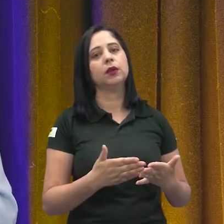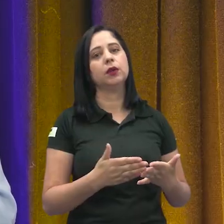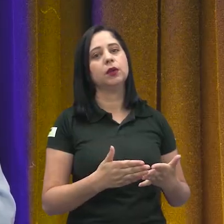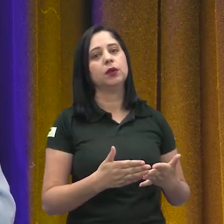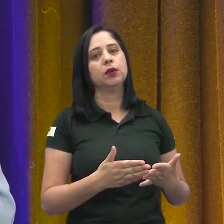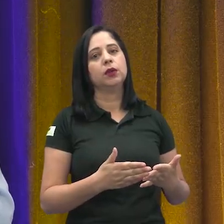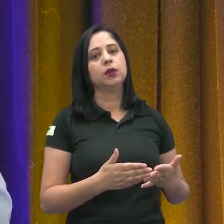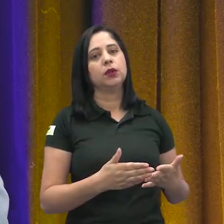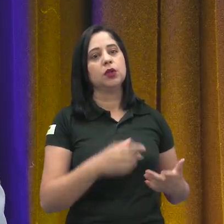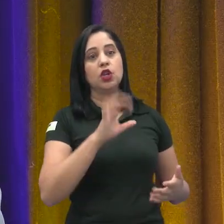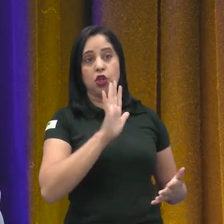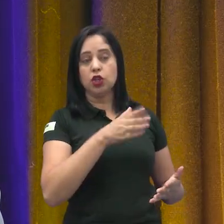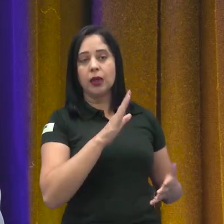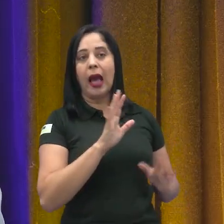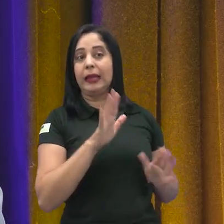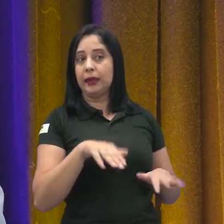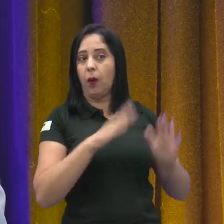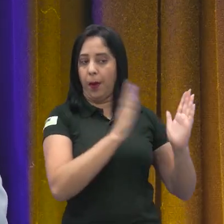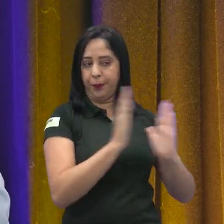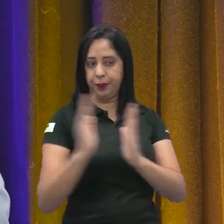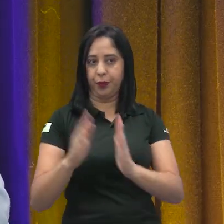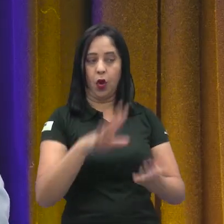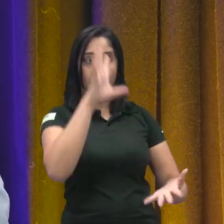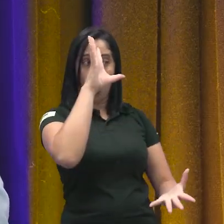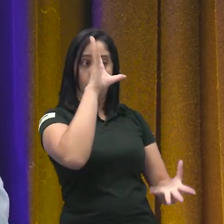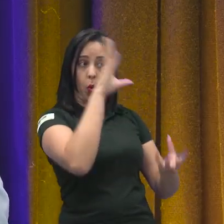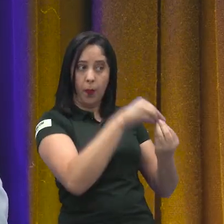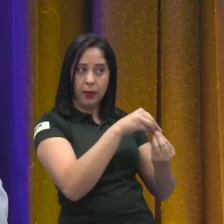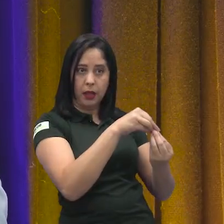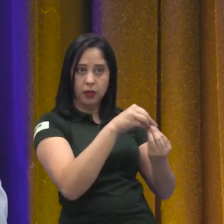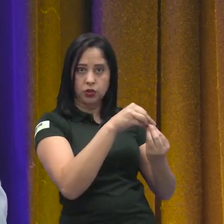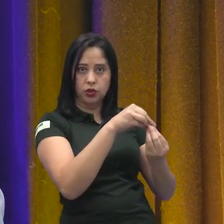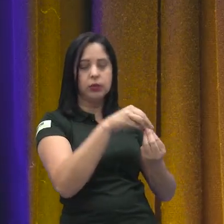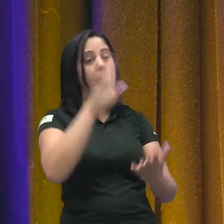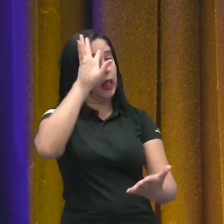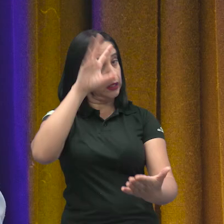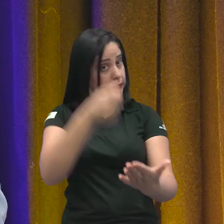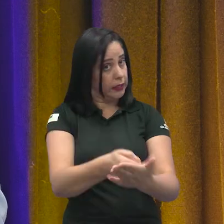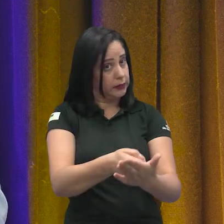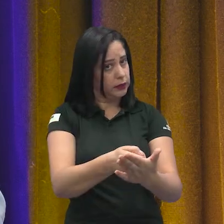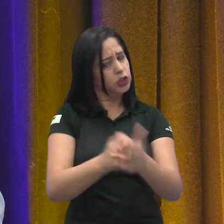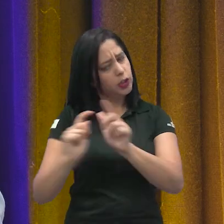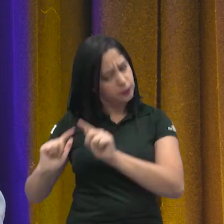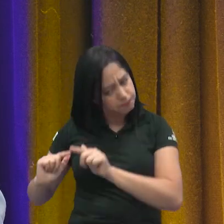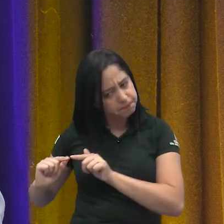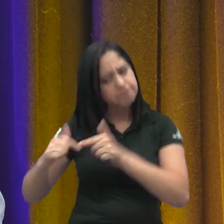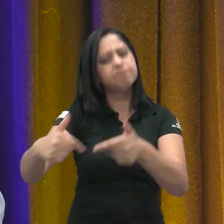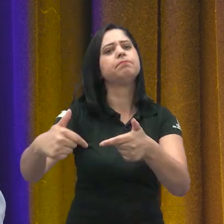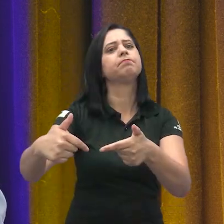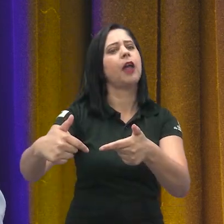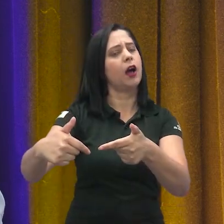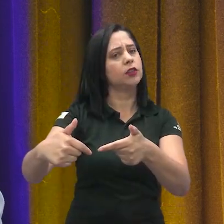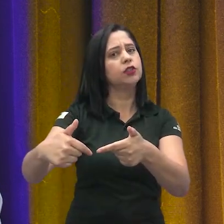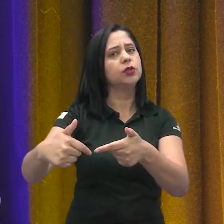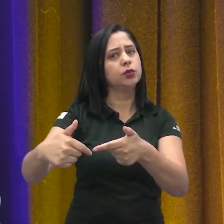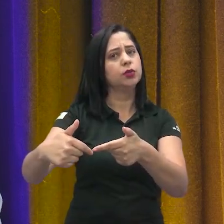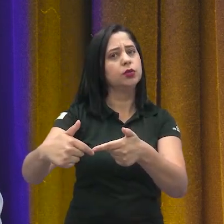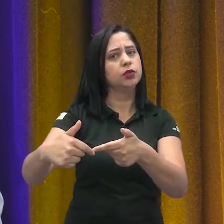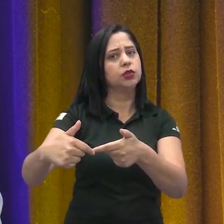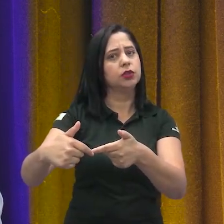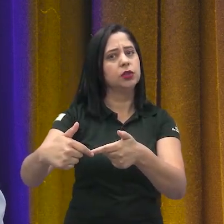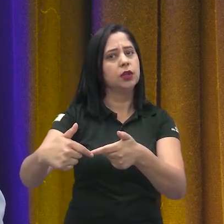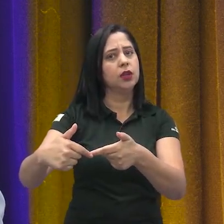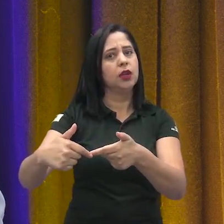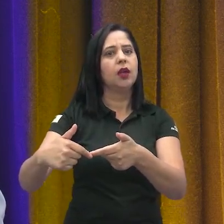que tu decide e tem clareza de tudo aquilo que tu quer fazer, o próximo passo é simplesmente agir. Né? E aí, quando a gente